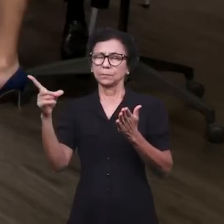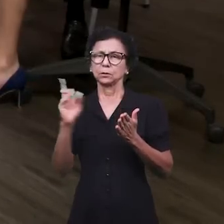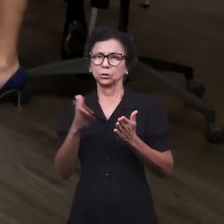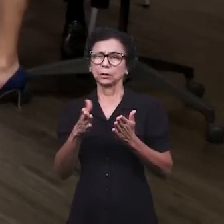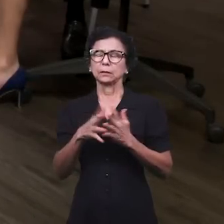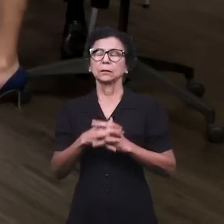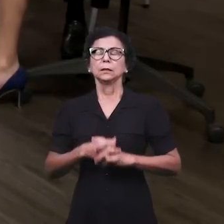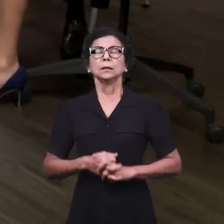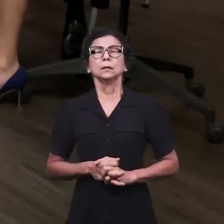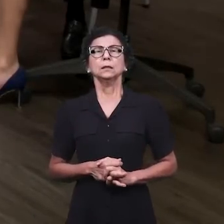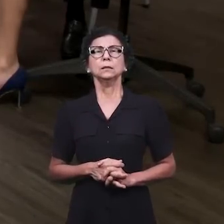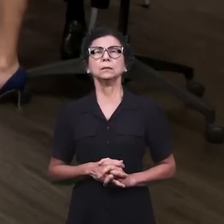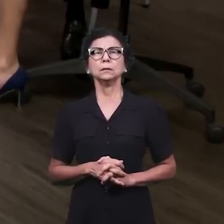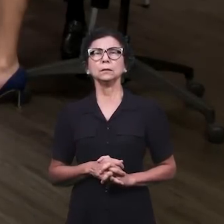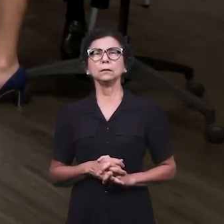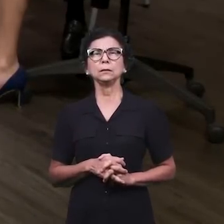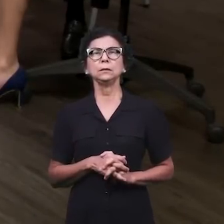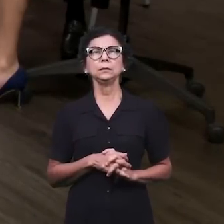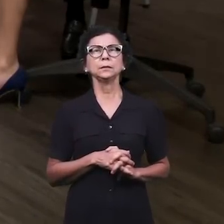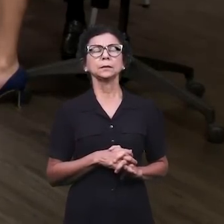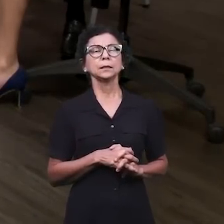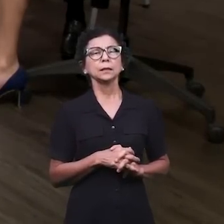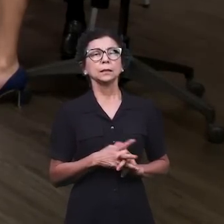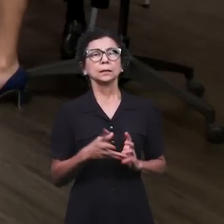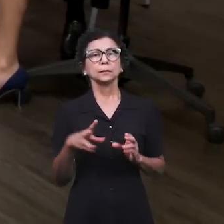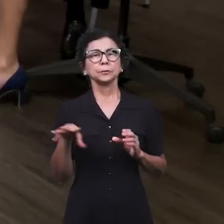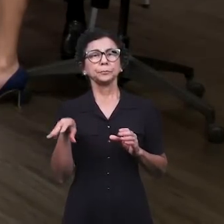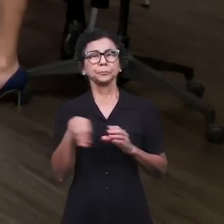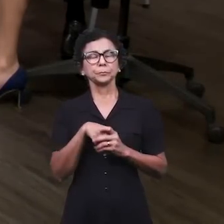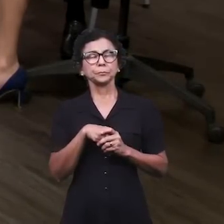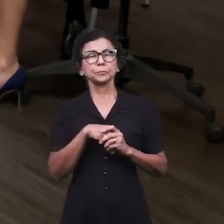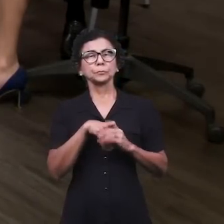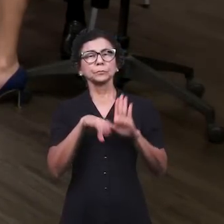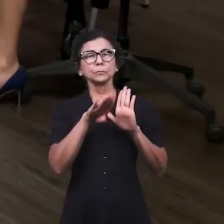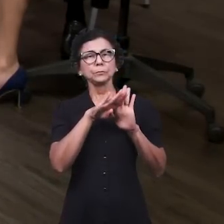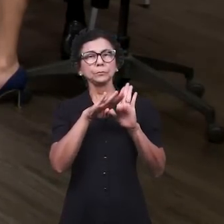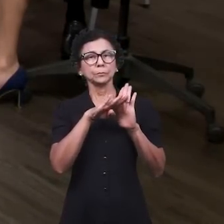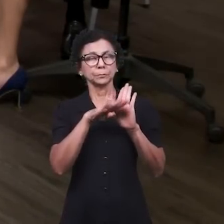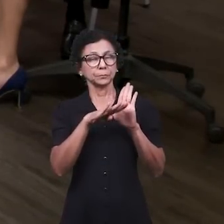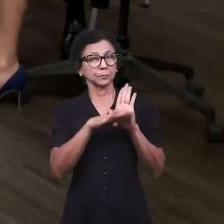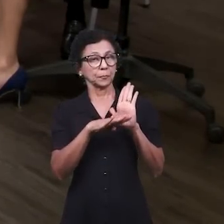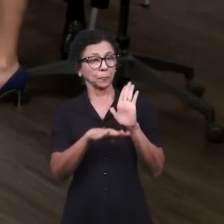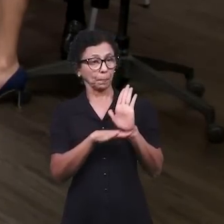dessa sequência que a Andréia colocou aqui, Amadeu,